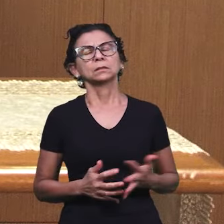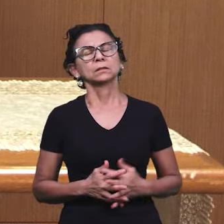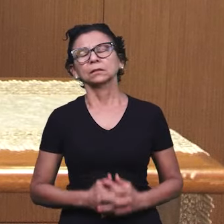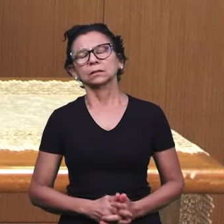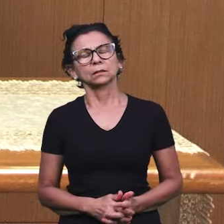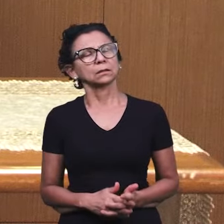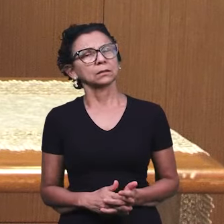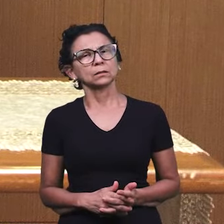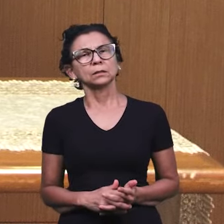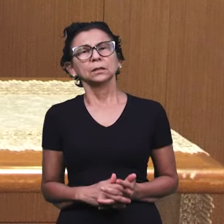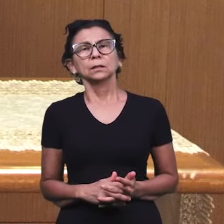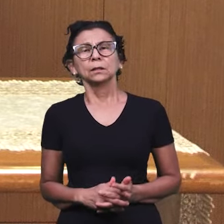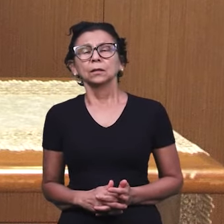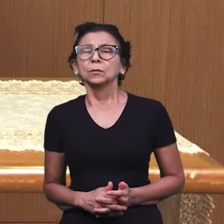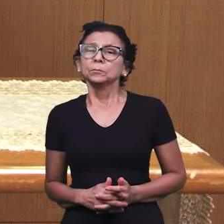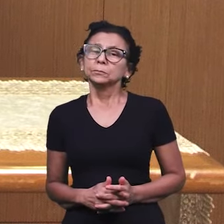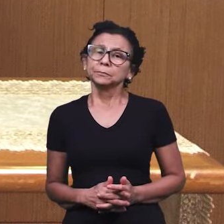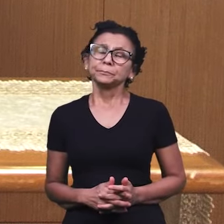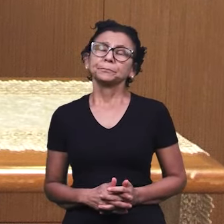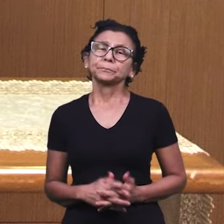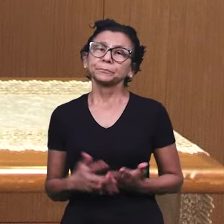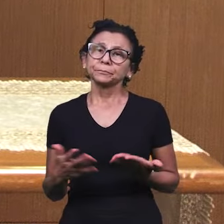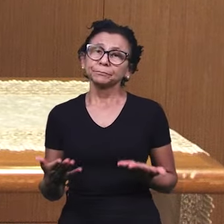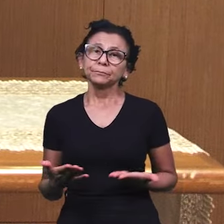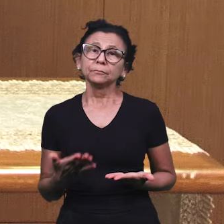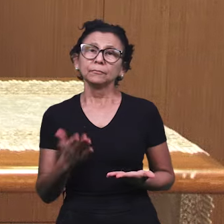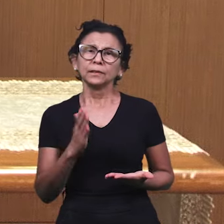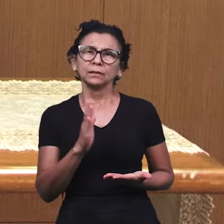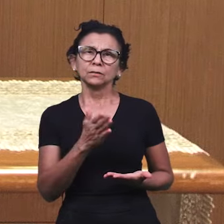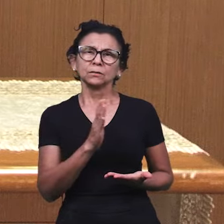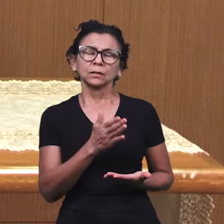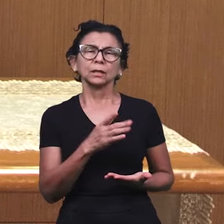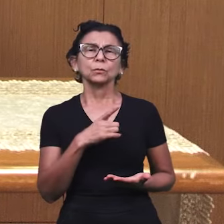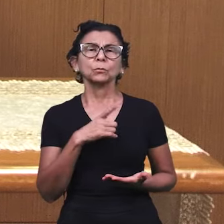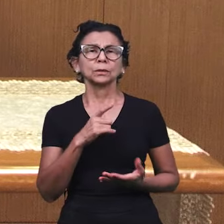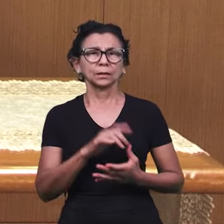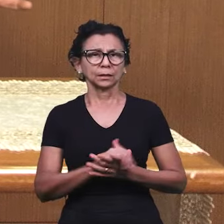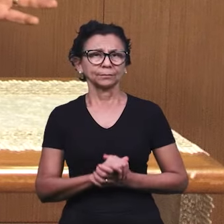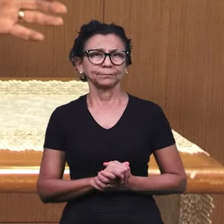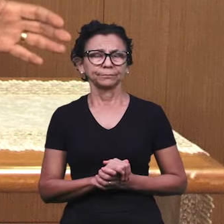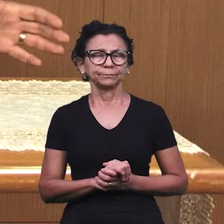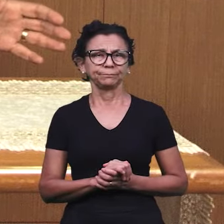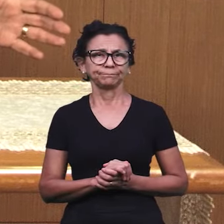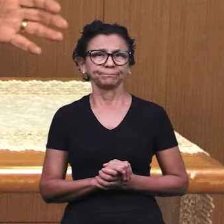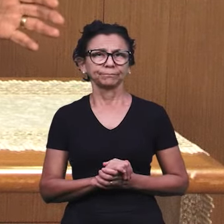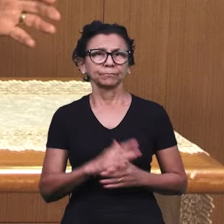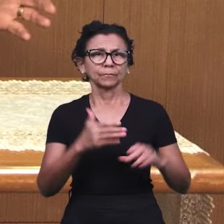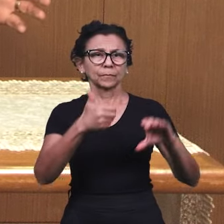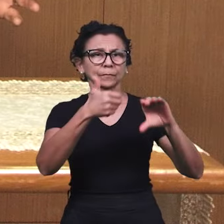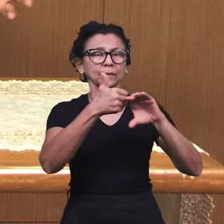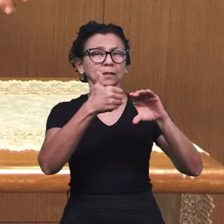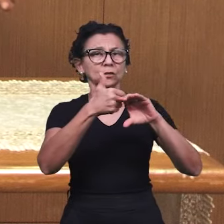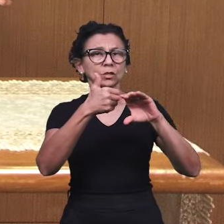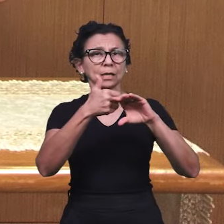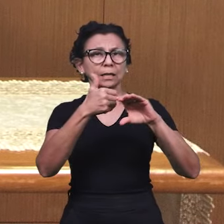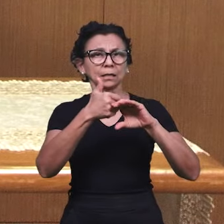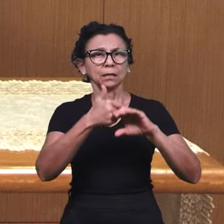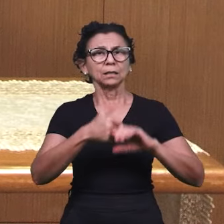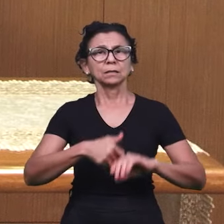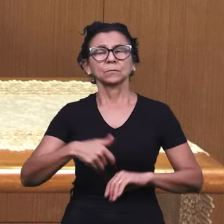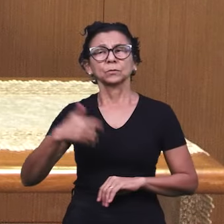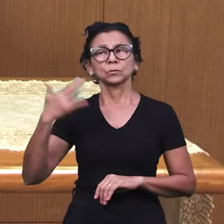Veja que existe um cristianismo que abandonou o Pentecostes. Um